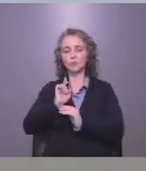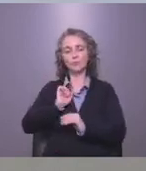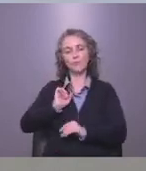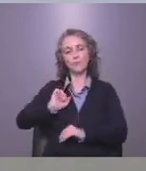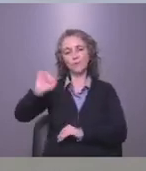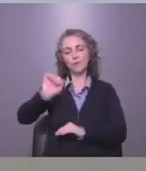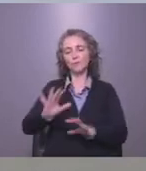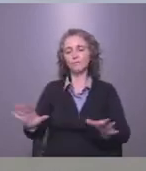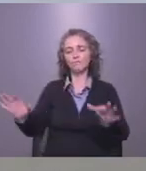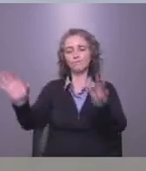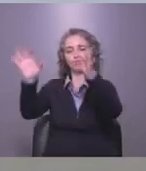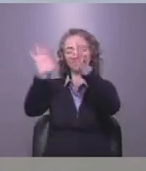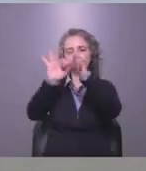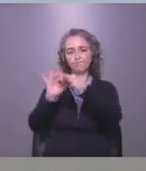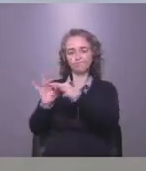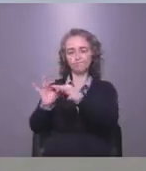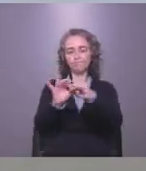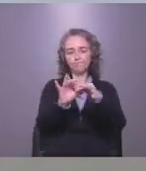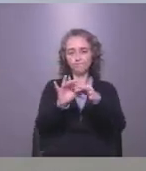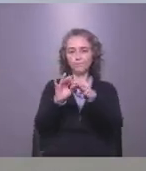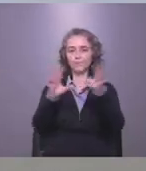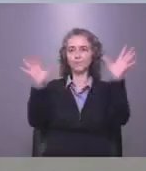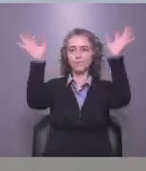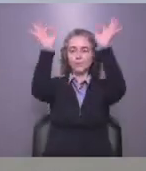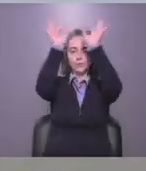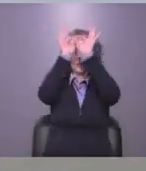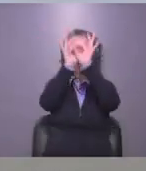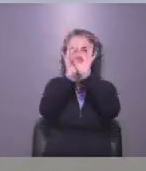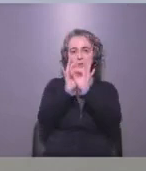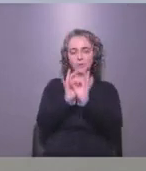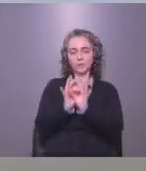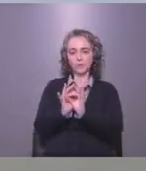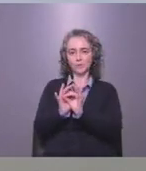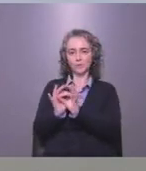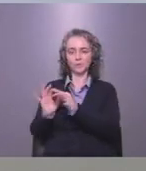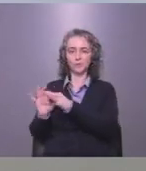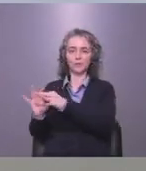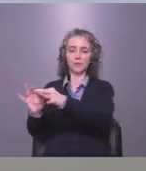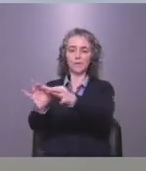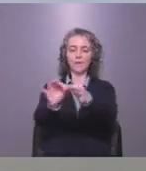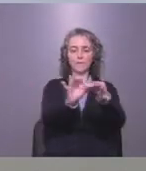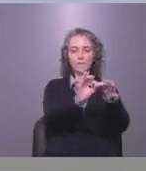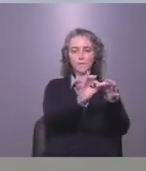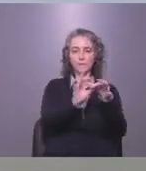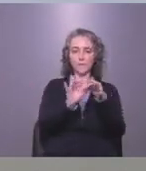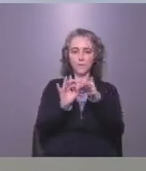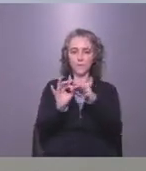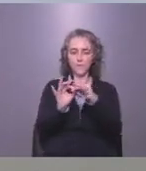sejamos reunidos pelo Espírito Santo num só corpo.